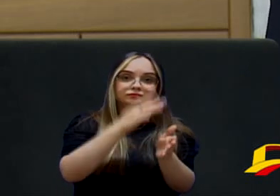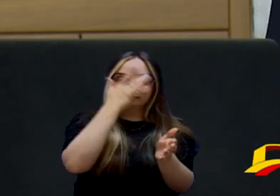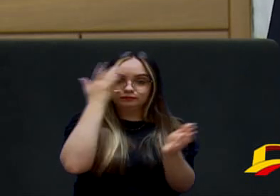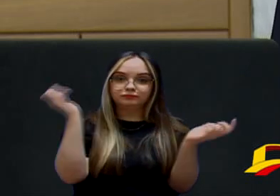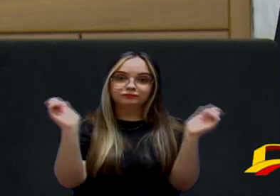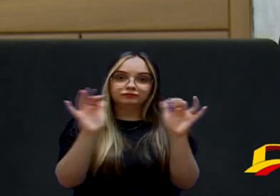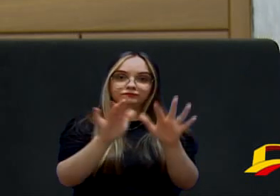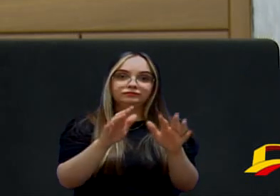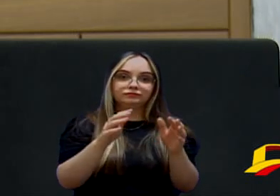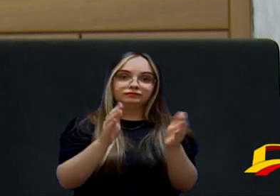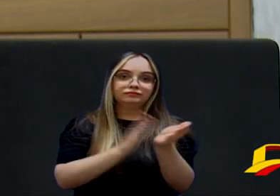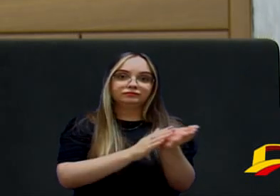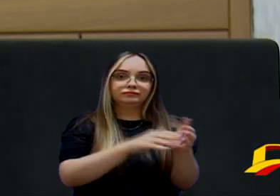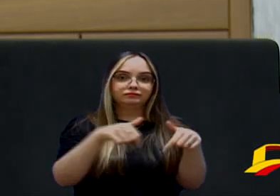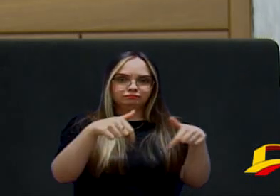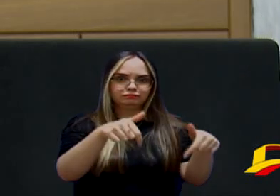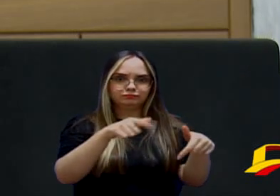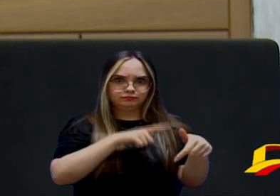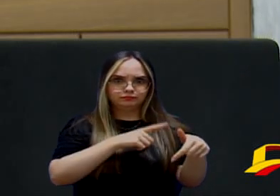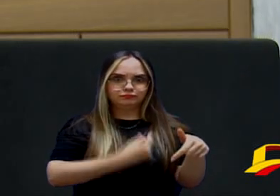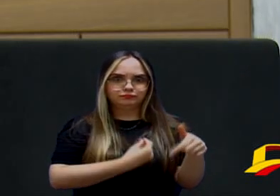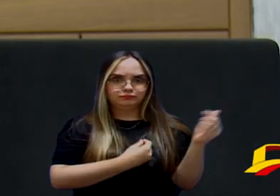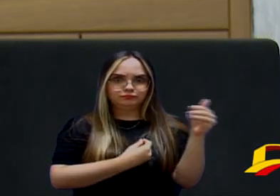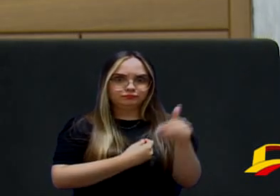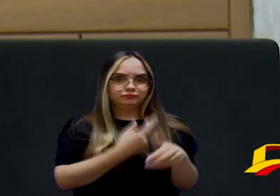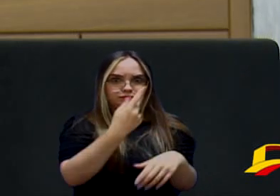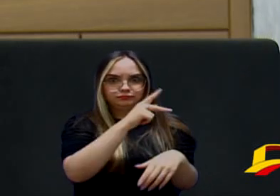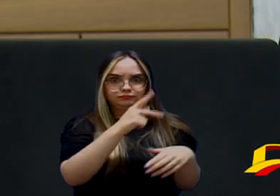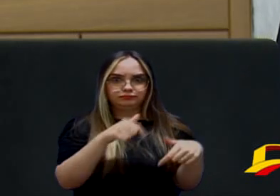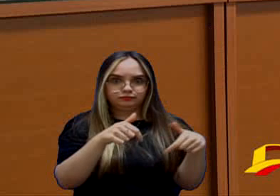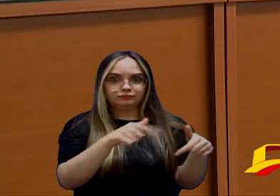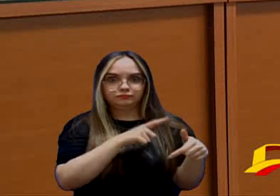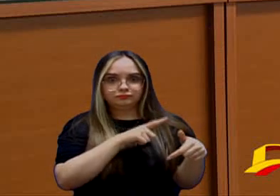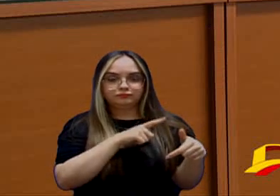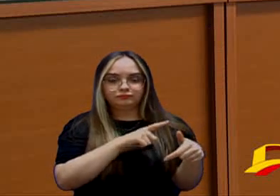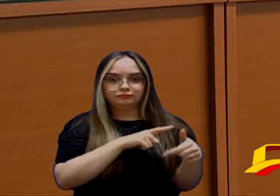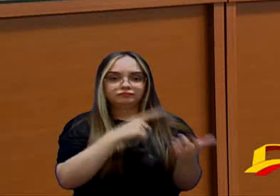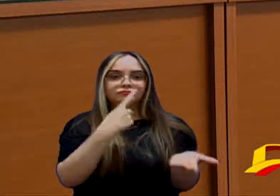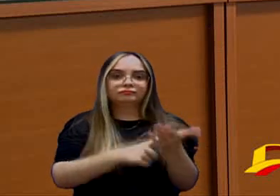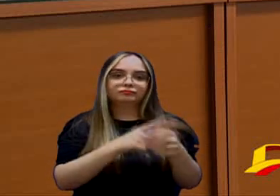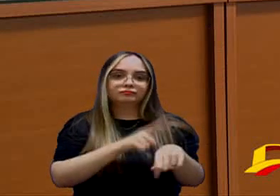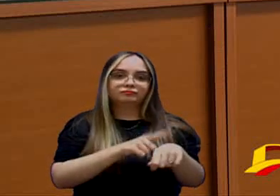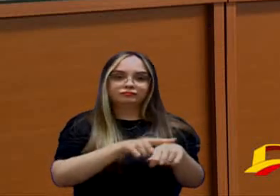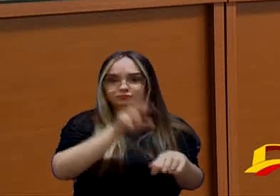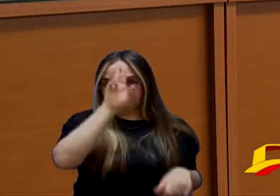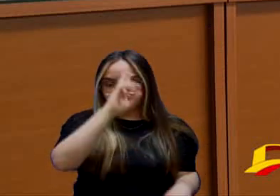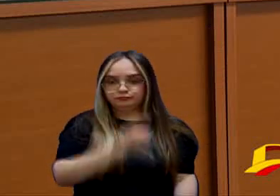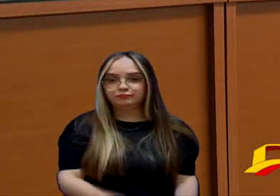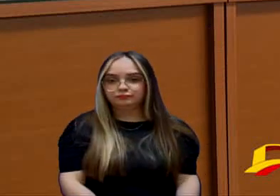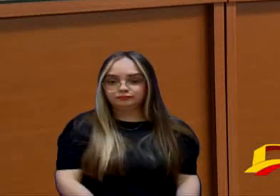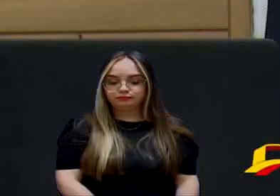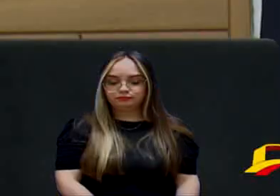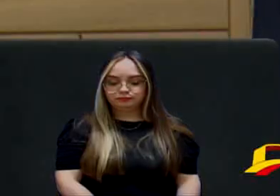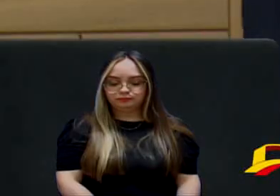que vai ser homenageado chegou alguém sabe dos teus nós temos marcado para meio-dia